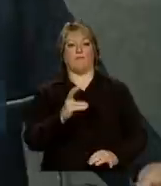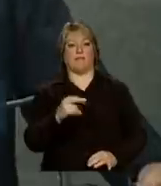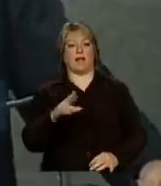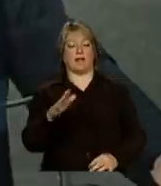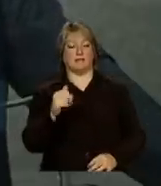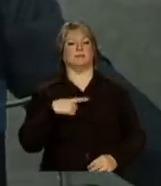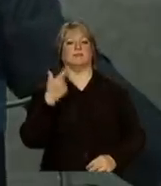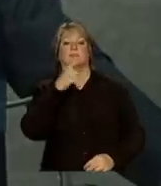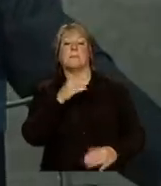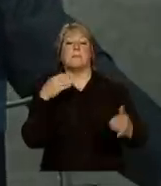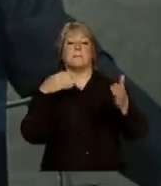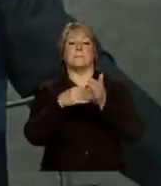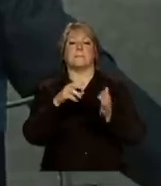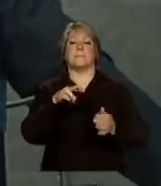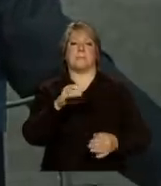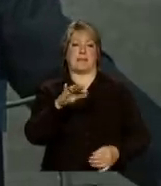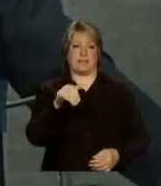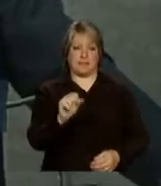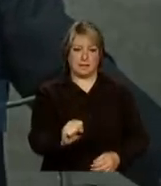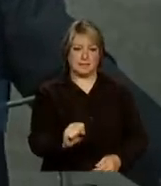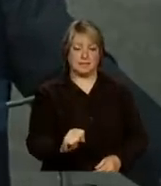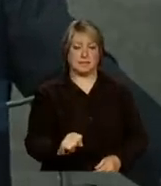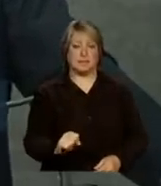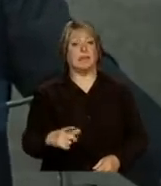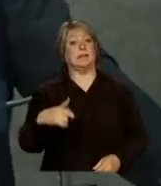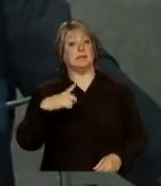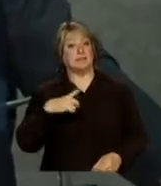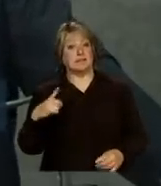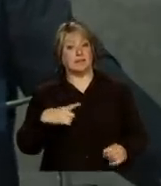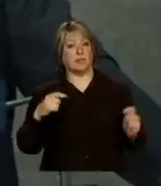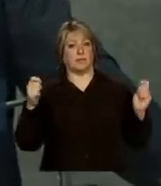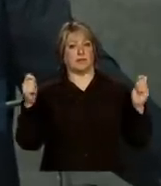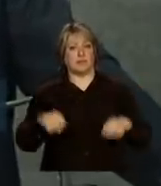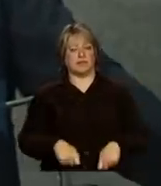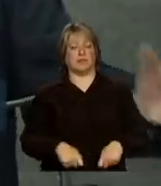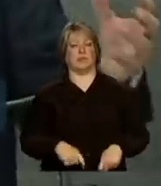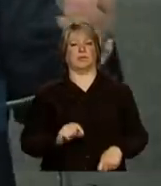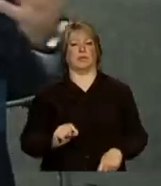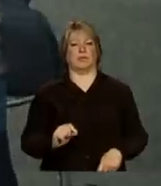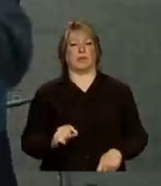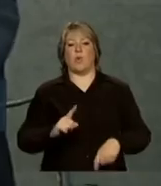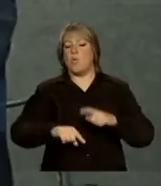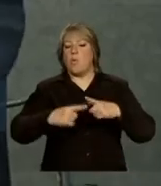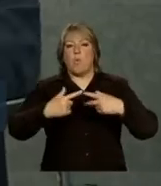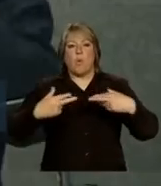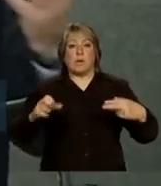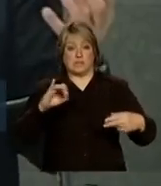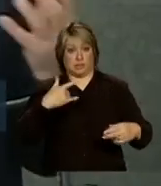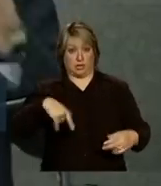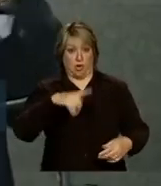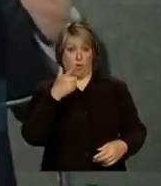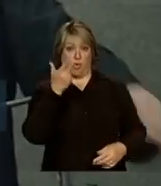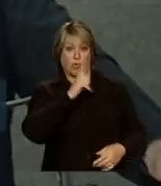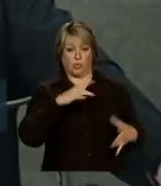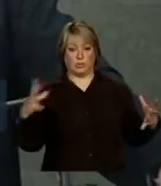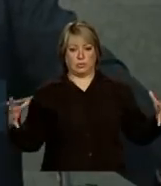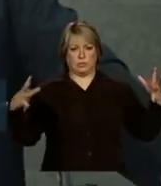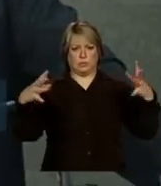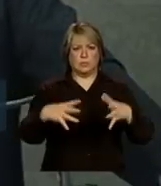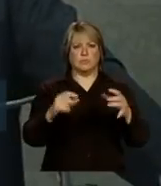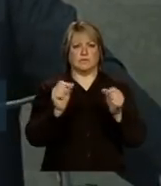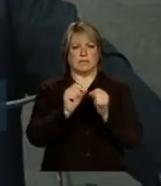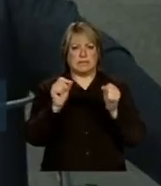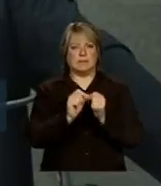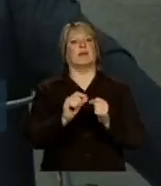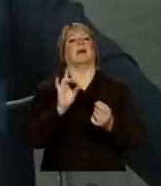metas mas tem tem um potencial de recursos né que E se a gente conseguir mobilizar construir né